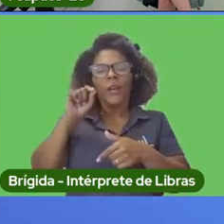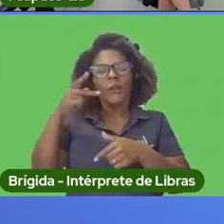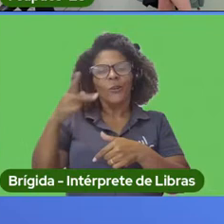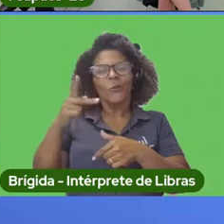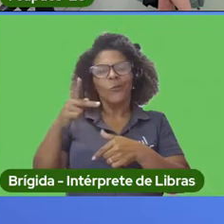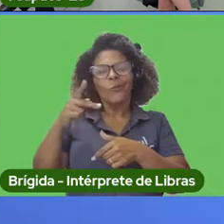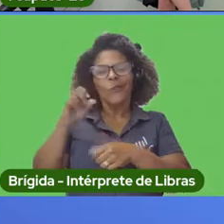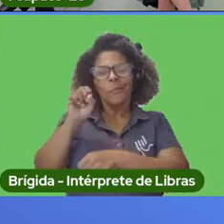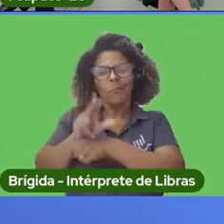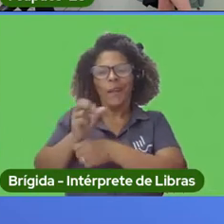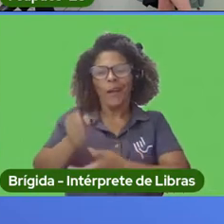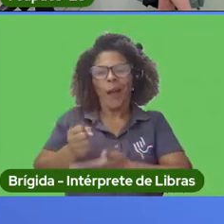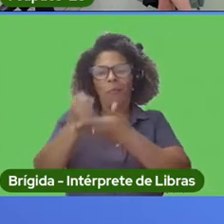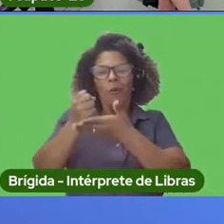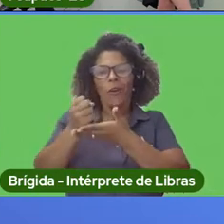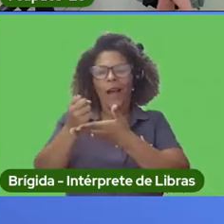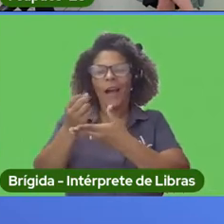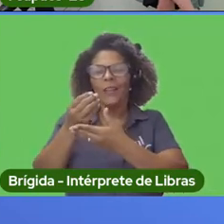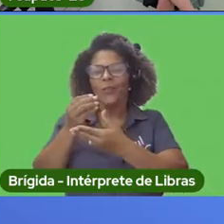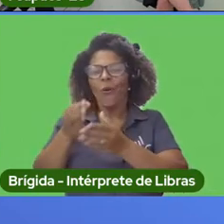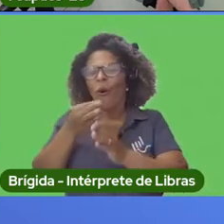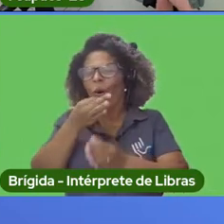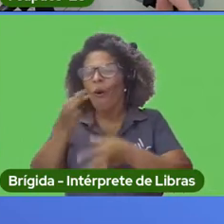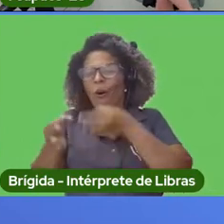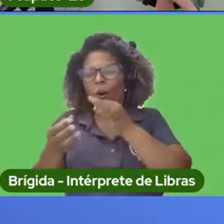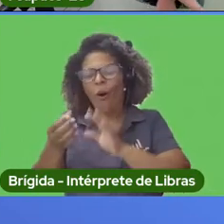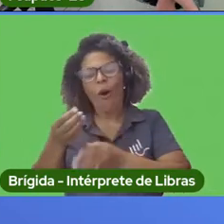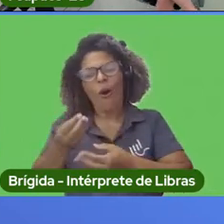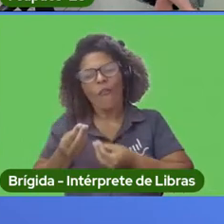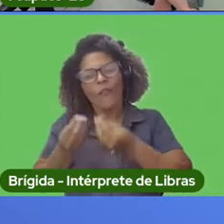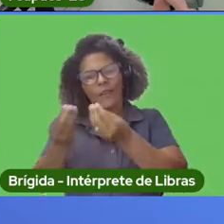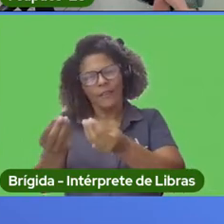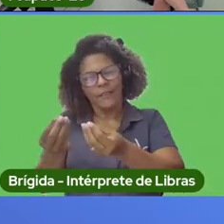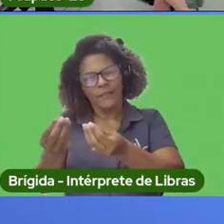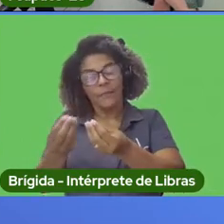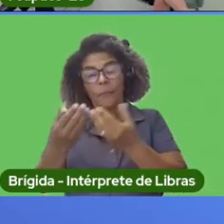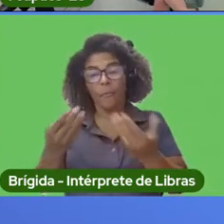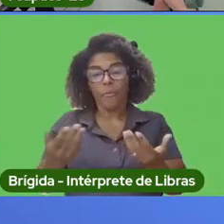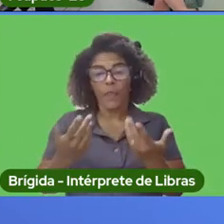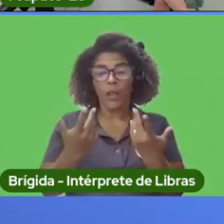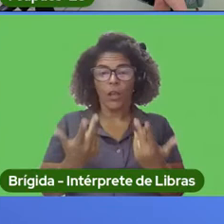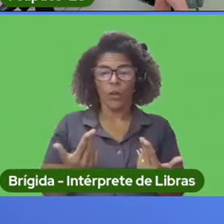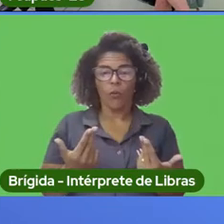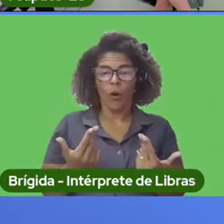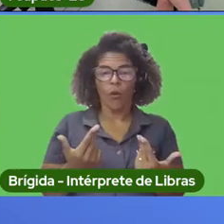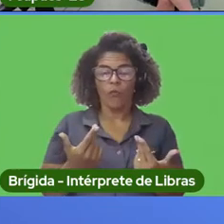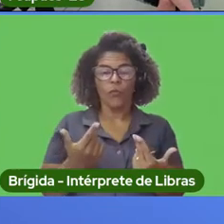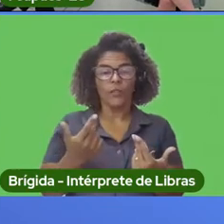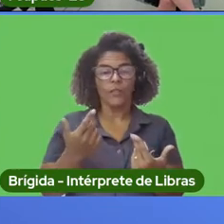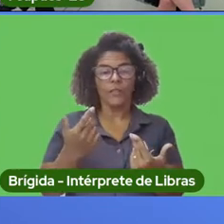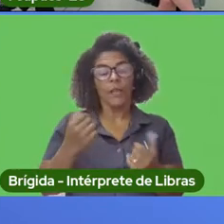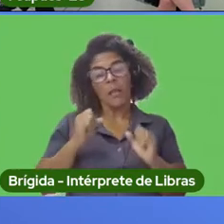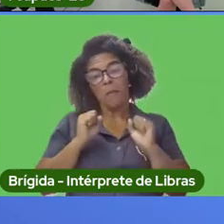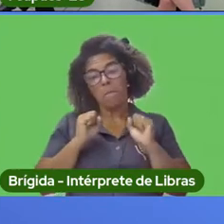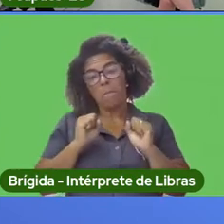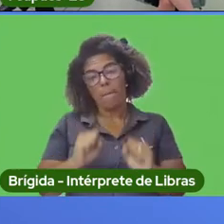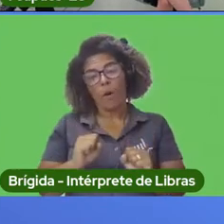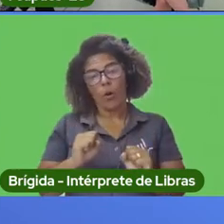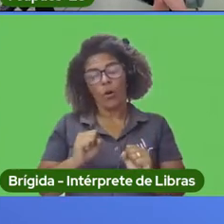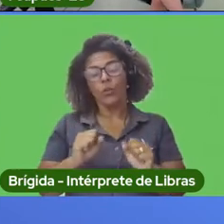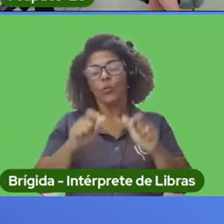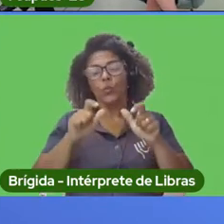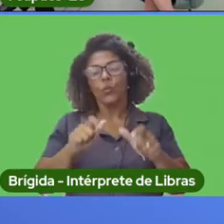Então, ou seja, é exatamente essa mudança de lógica, né, que você trouxe aqui, que ele pode trazer ali num ambiente